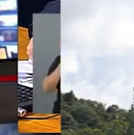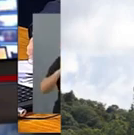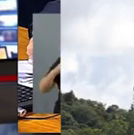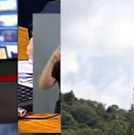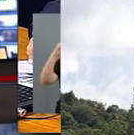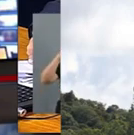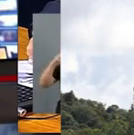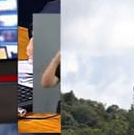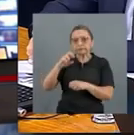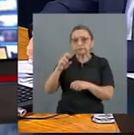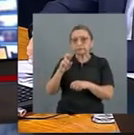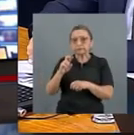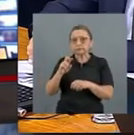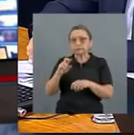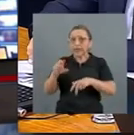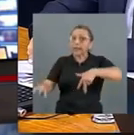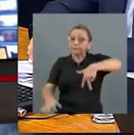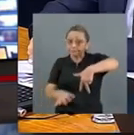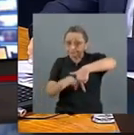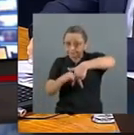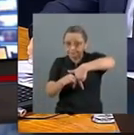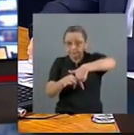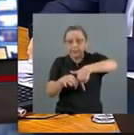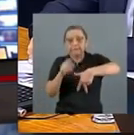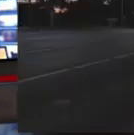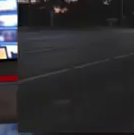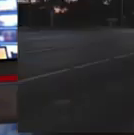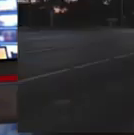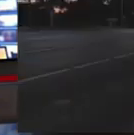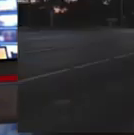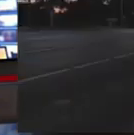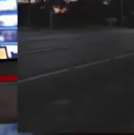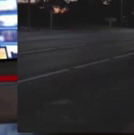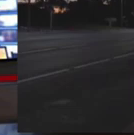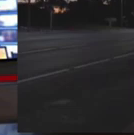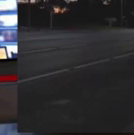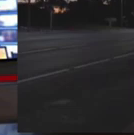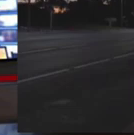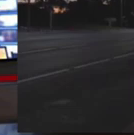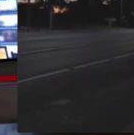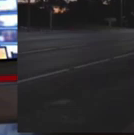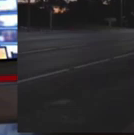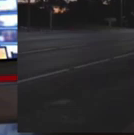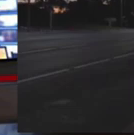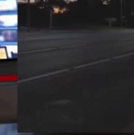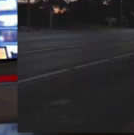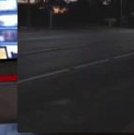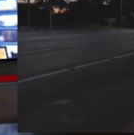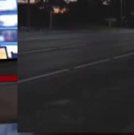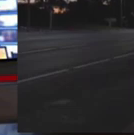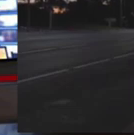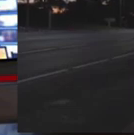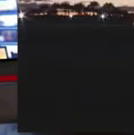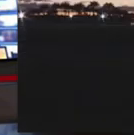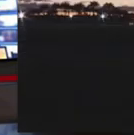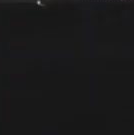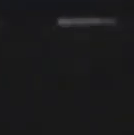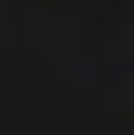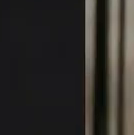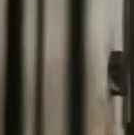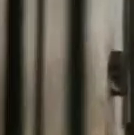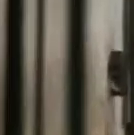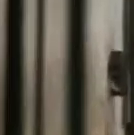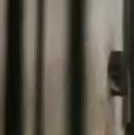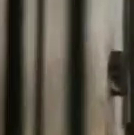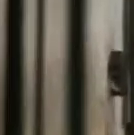for reincidente, tiver comportamento adequado no presídio. O relator na Comissão de Segurança Pública, o senador Flávio